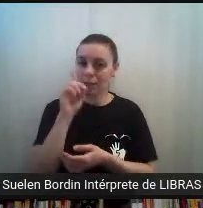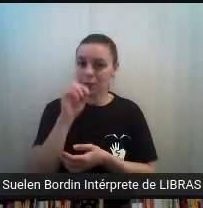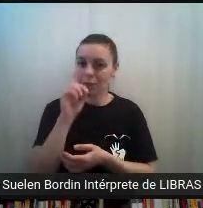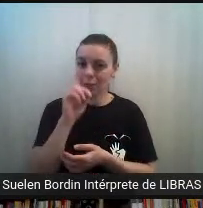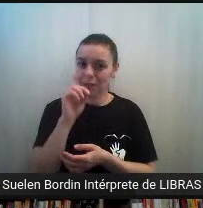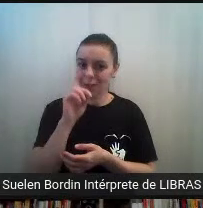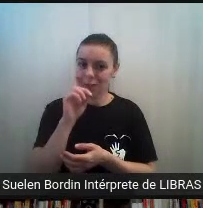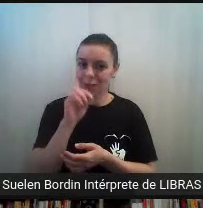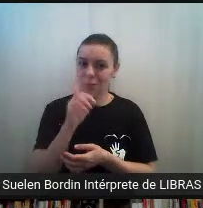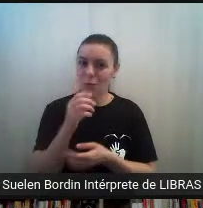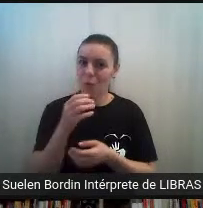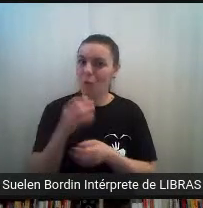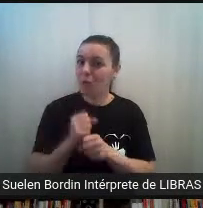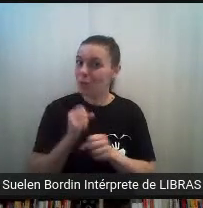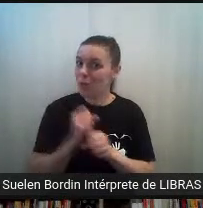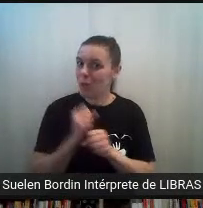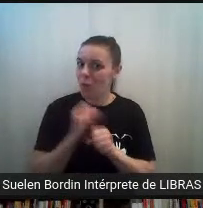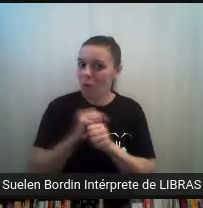excepcional.